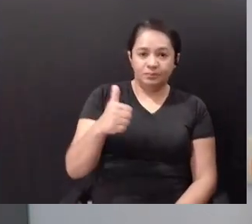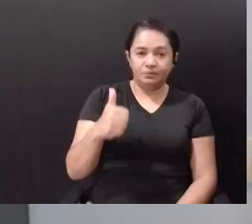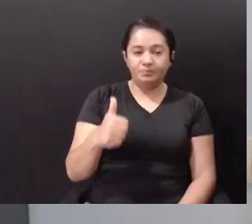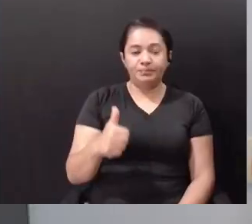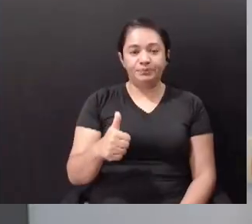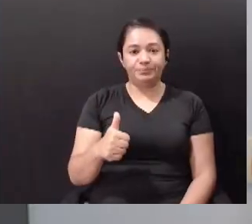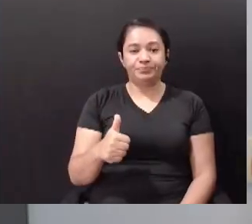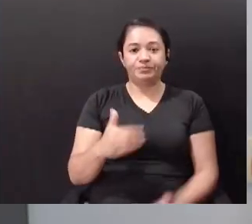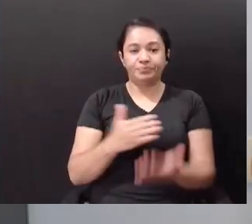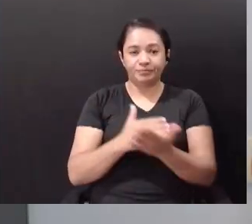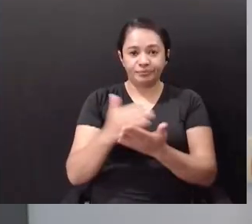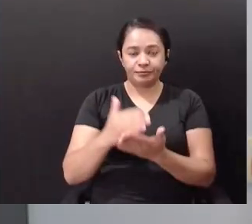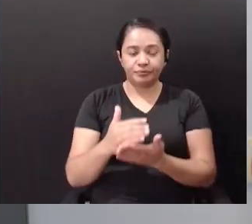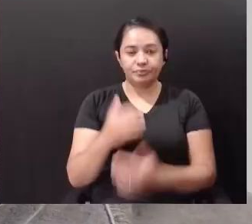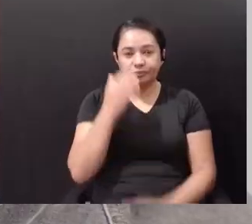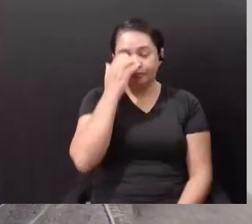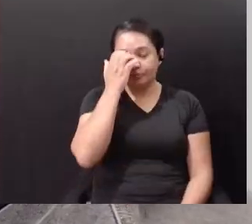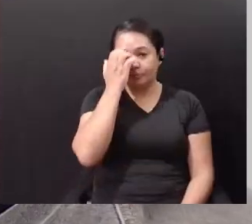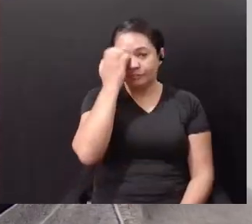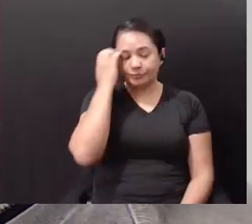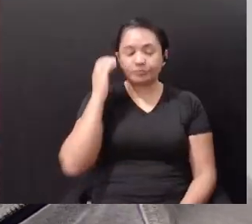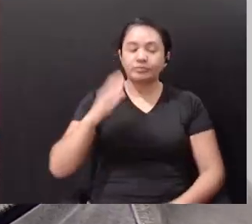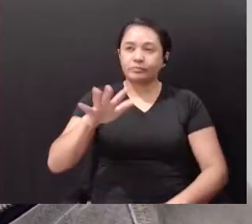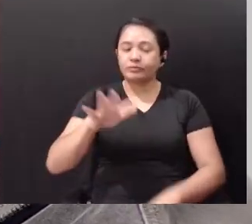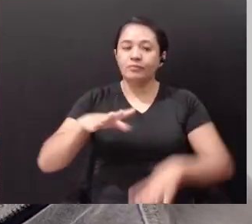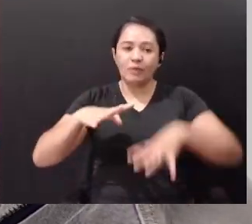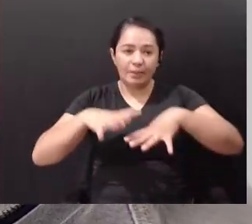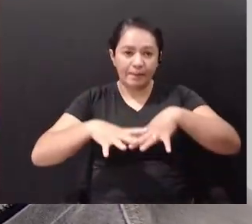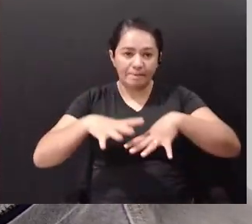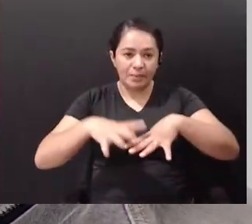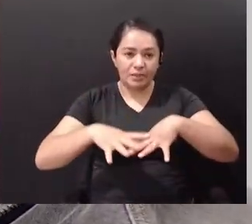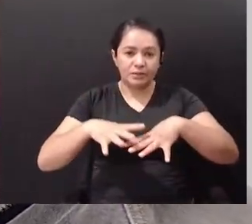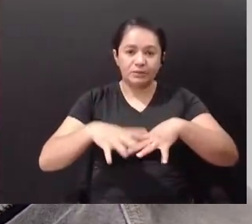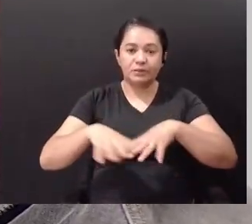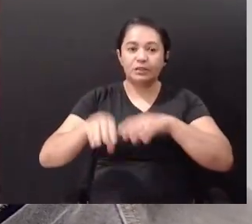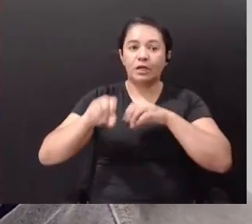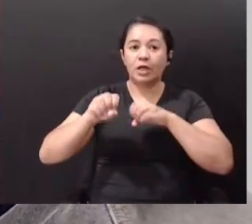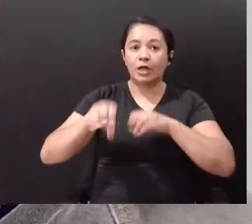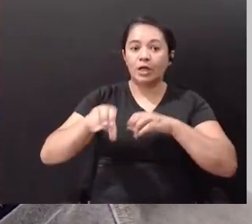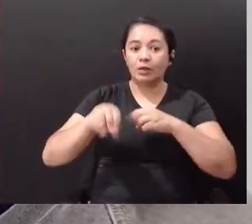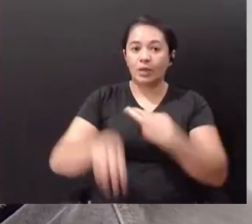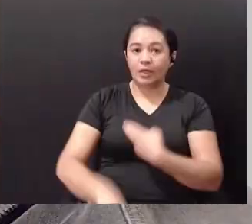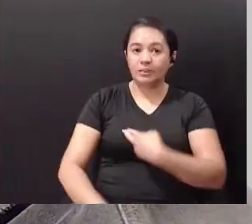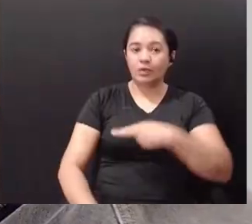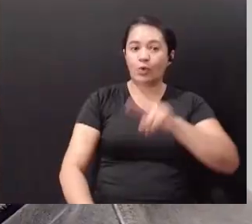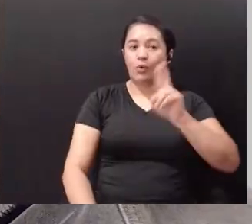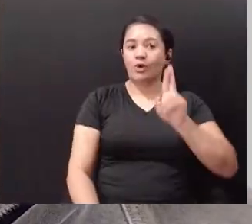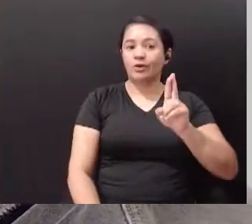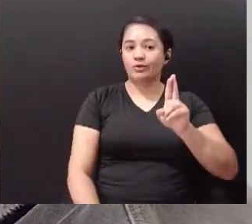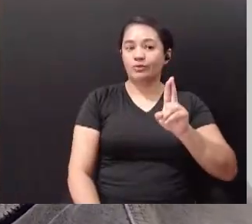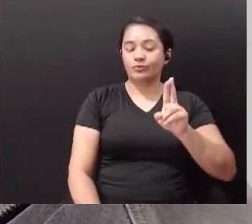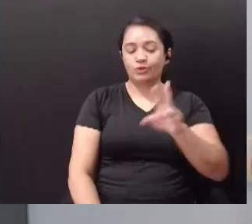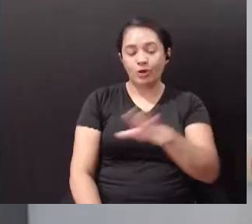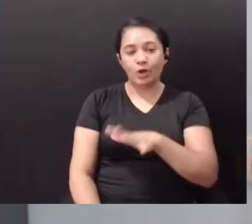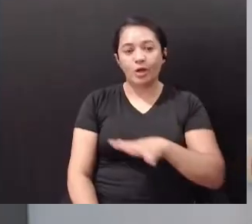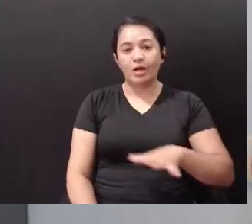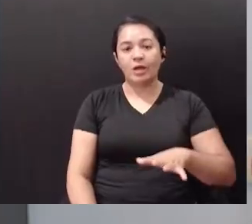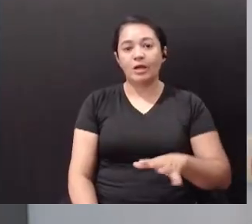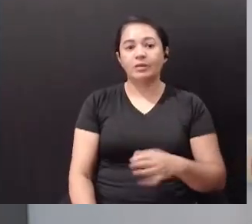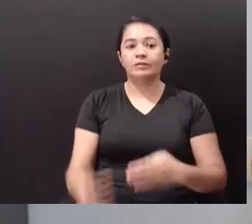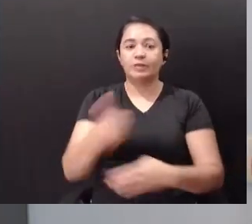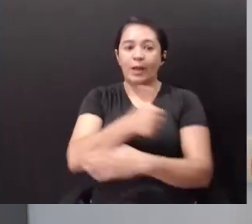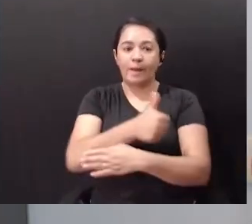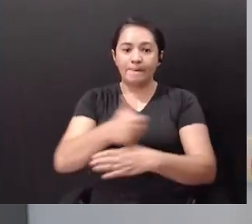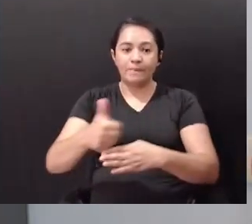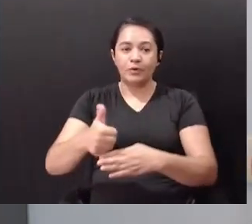Questões ligadas à matemática, educação religiosa, né? Então a questão ali da moral cristã, religiosa, e